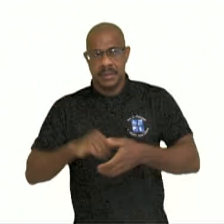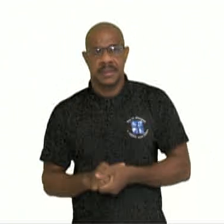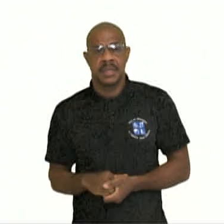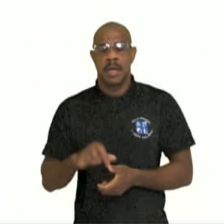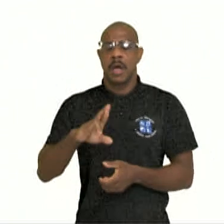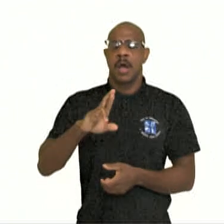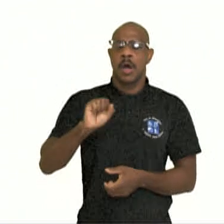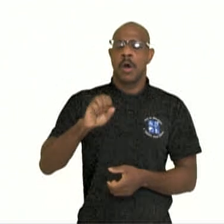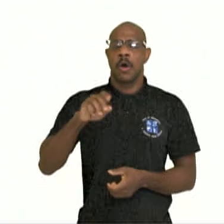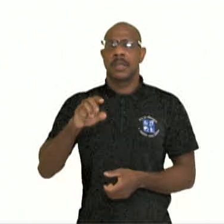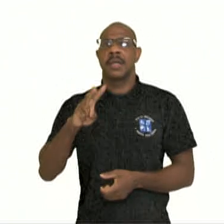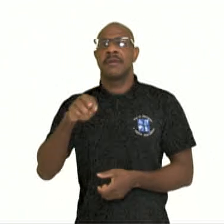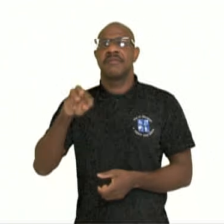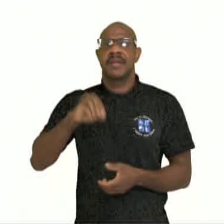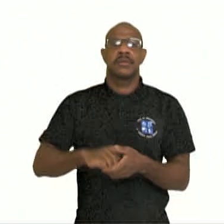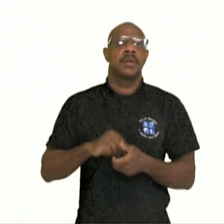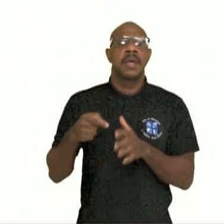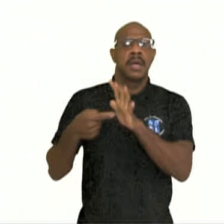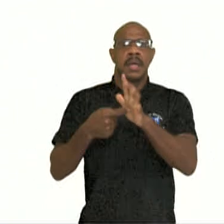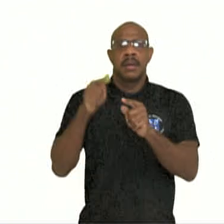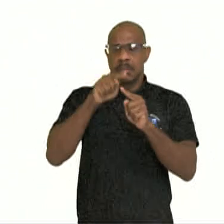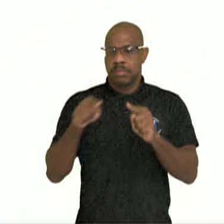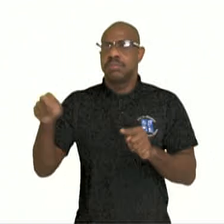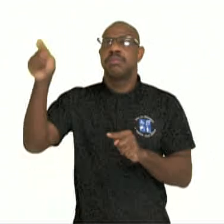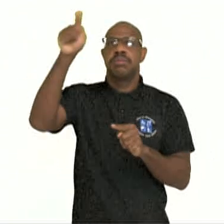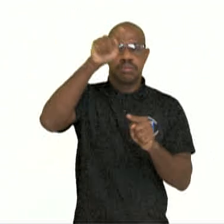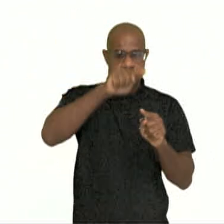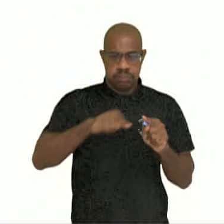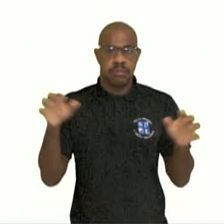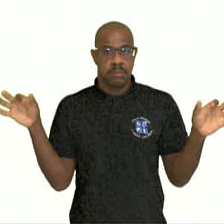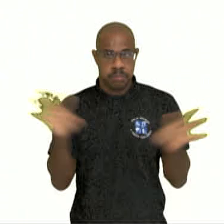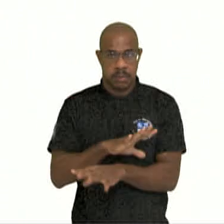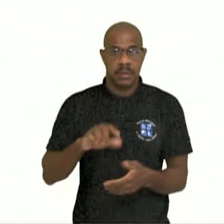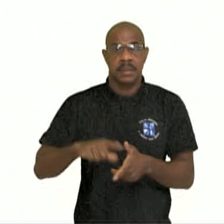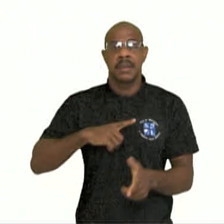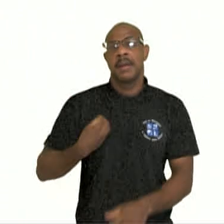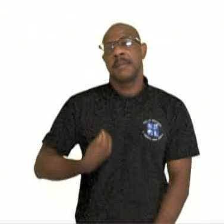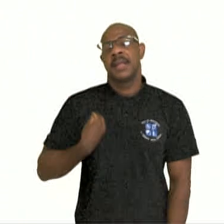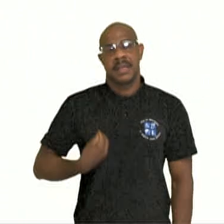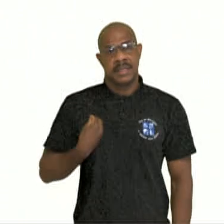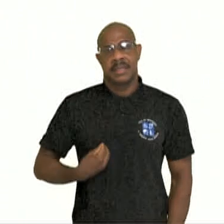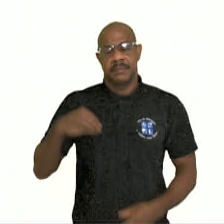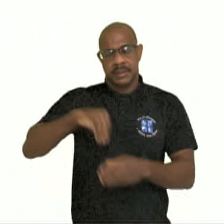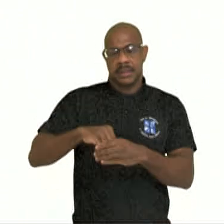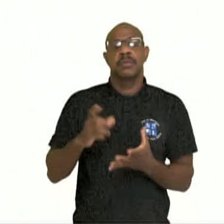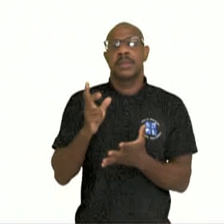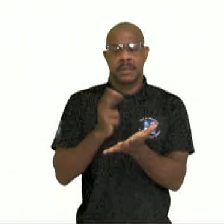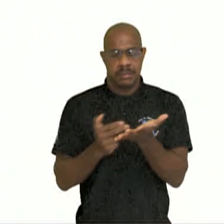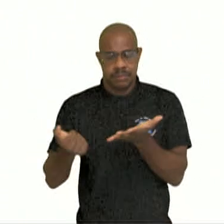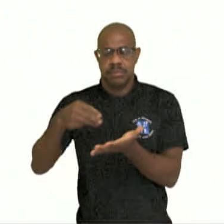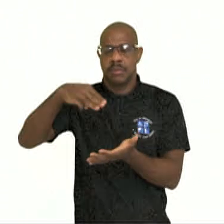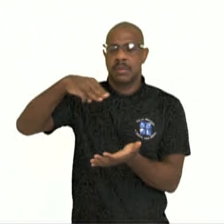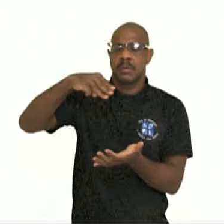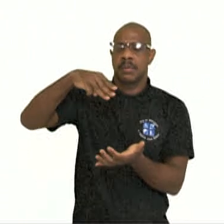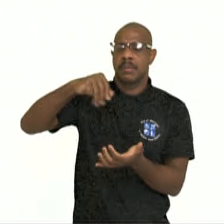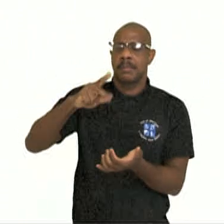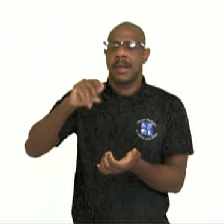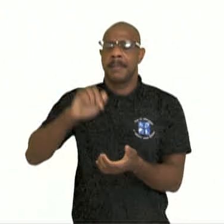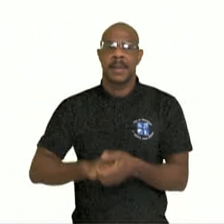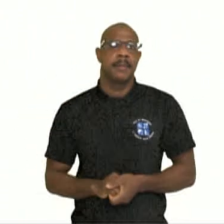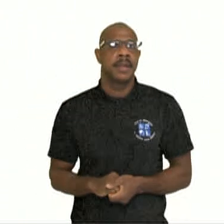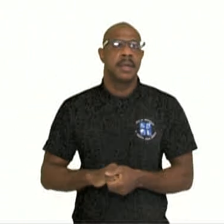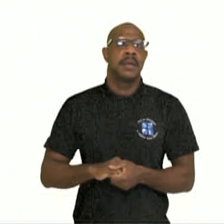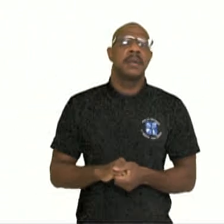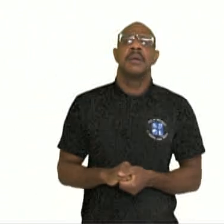dos ventos corresponde à volta completa do horizonte e é muito presente na cartografia. Qual é a sua função em um